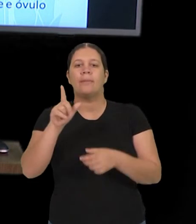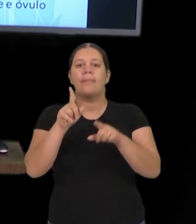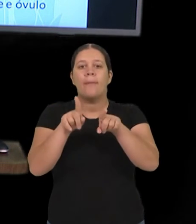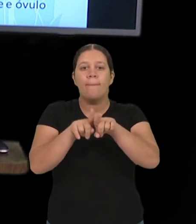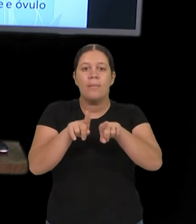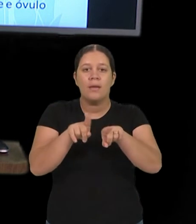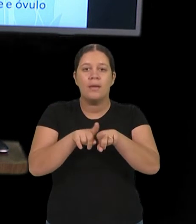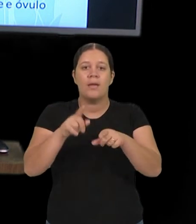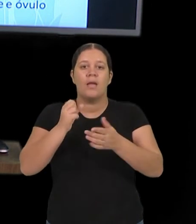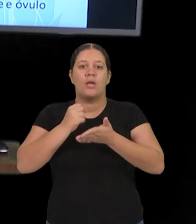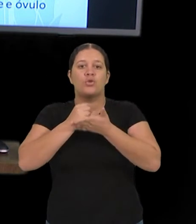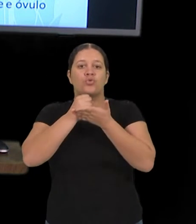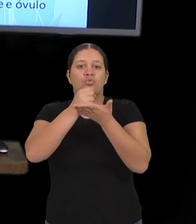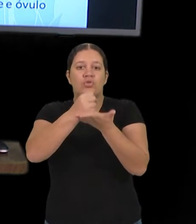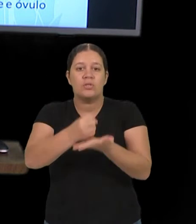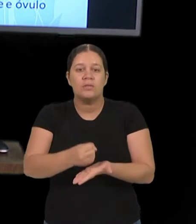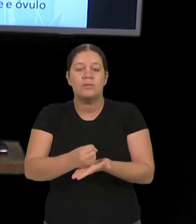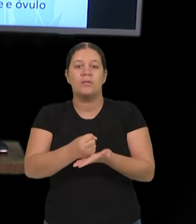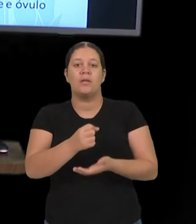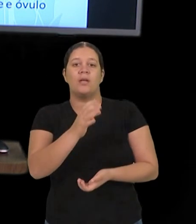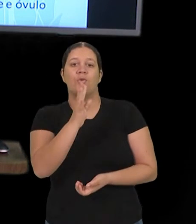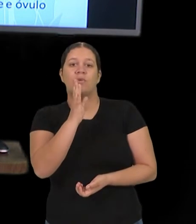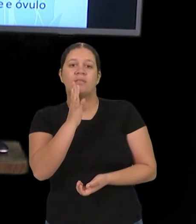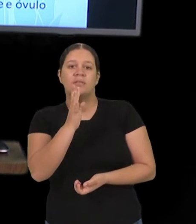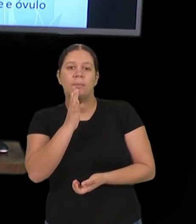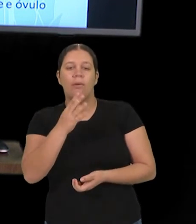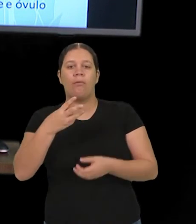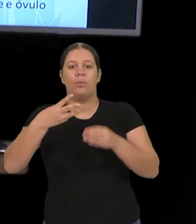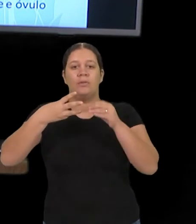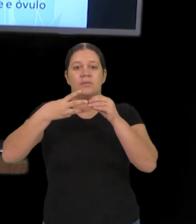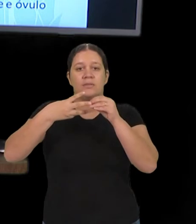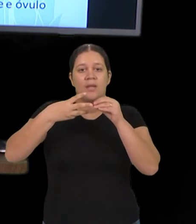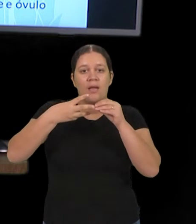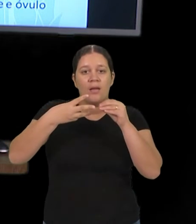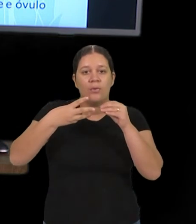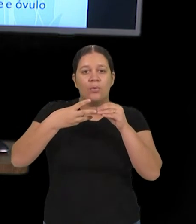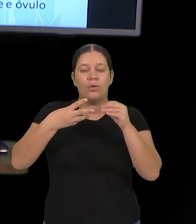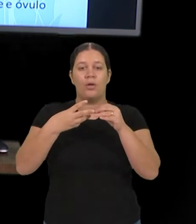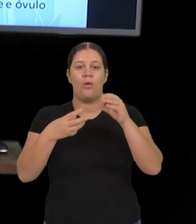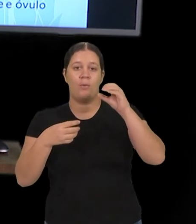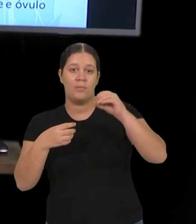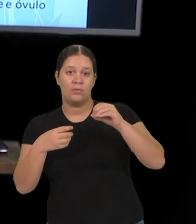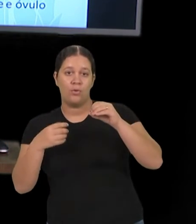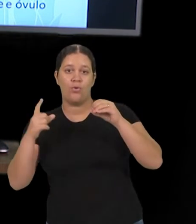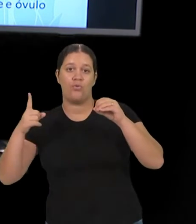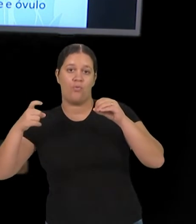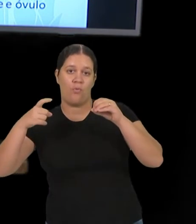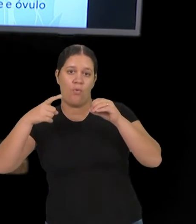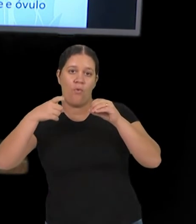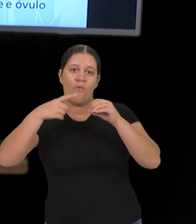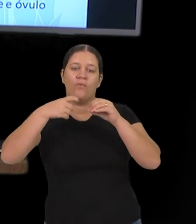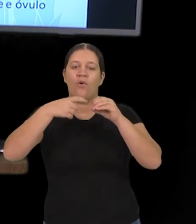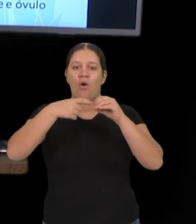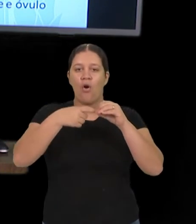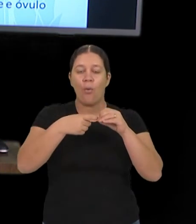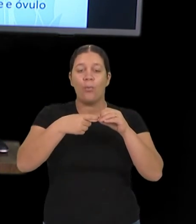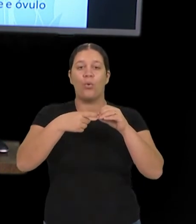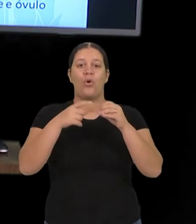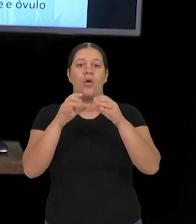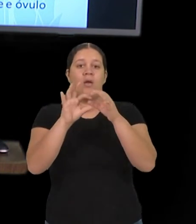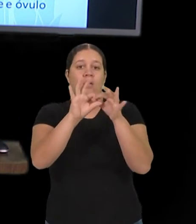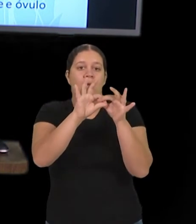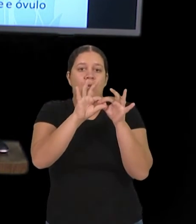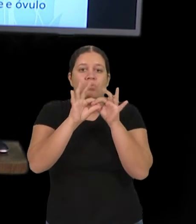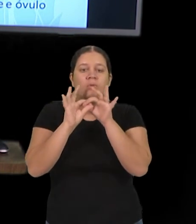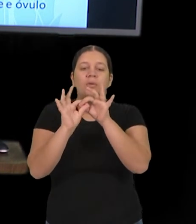outra função, ela vai ajudar a reconhecimento celular. Então, por exemplo, um espermatozoide e um óvulo, você